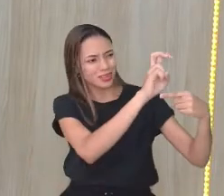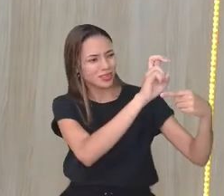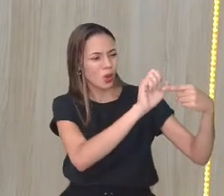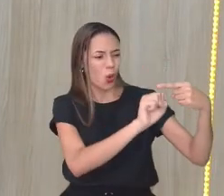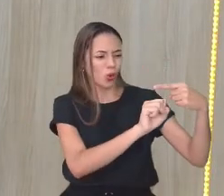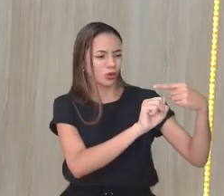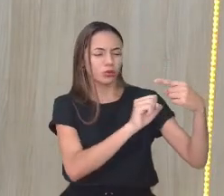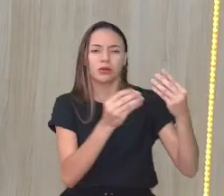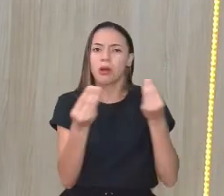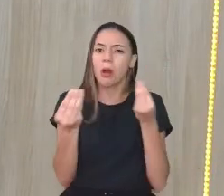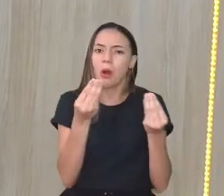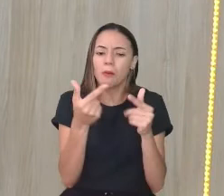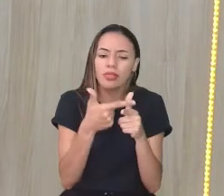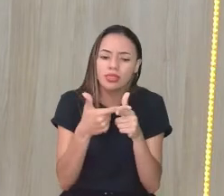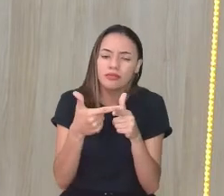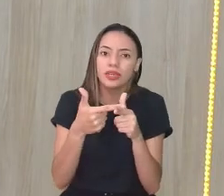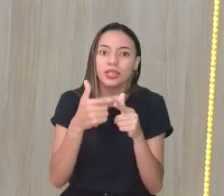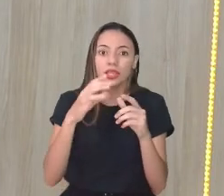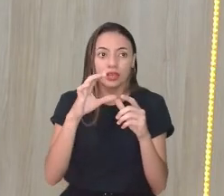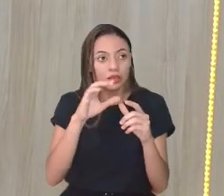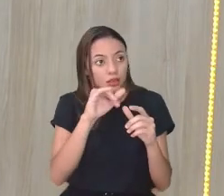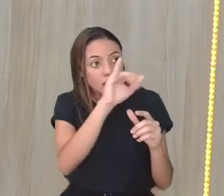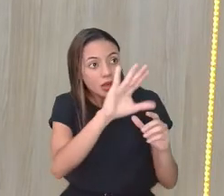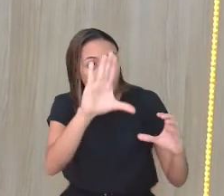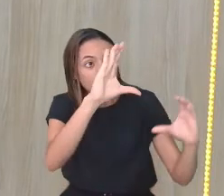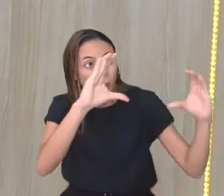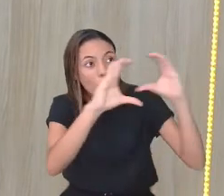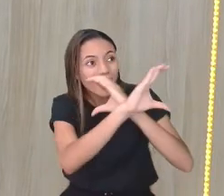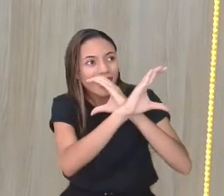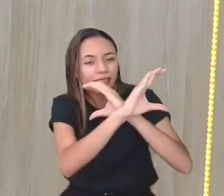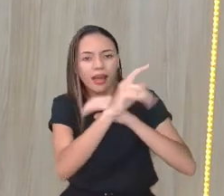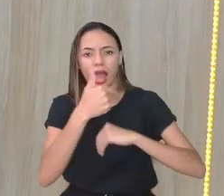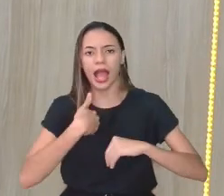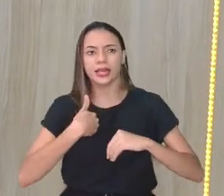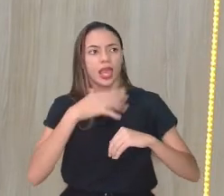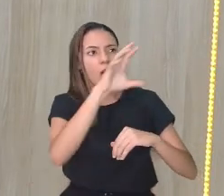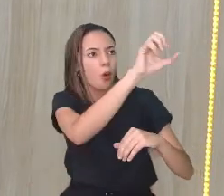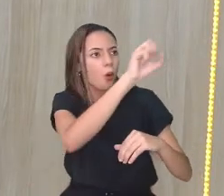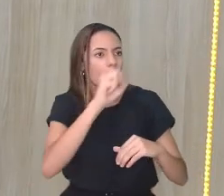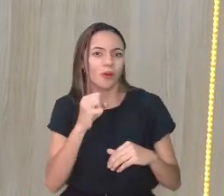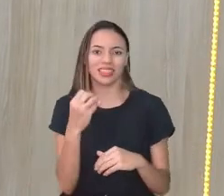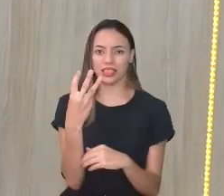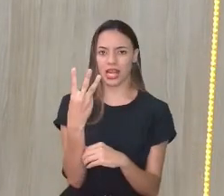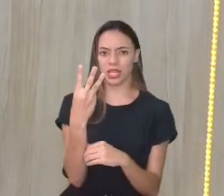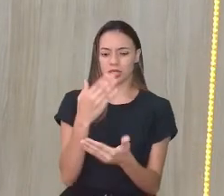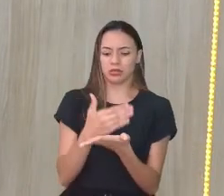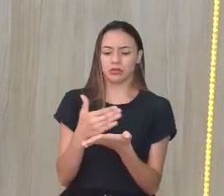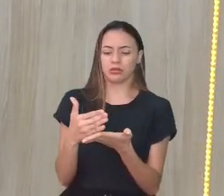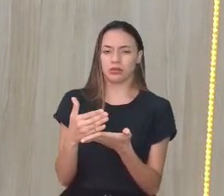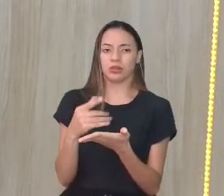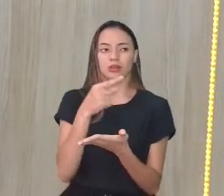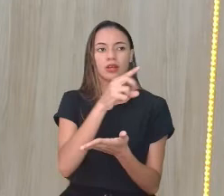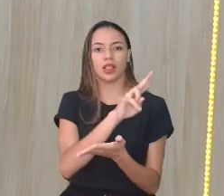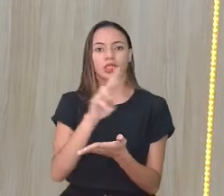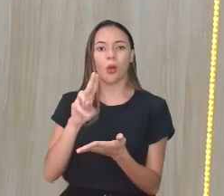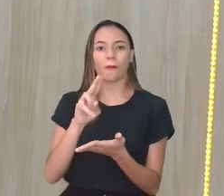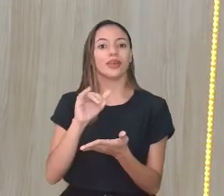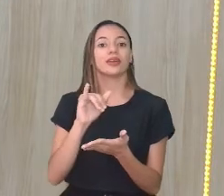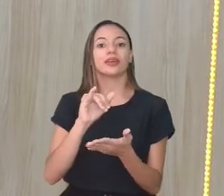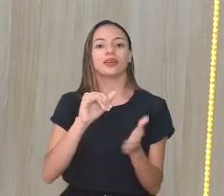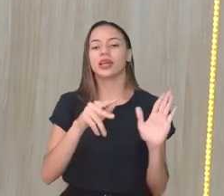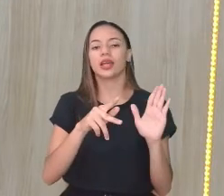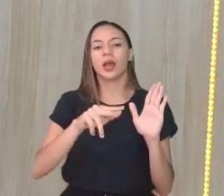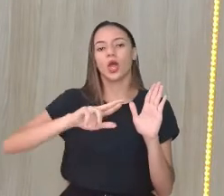todo em duas partes e pegar 3 dessas duas partes? A gente chama isso de fração imprópria e a gente percebe que a leitura